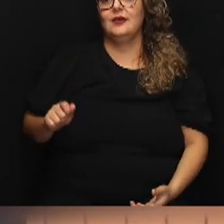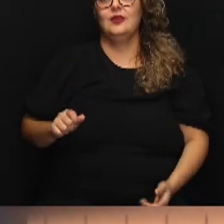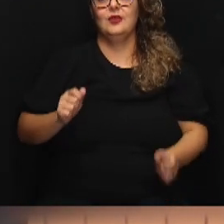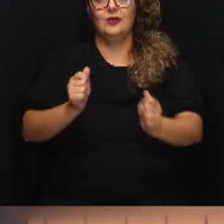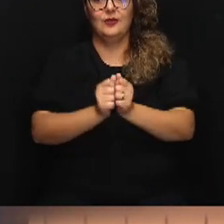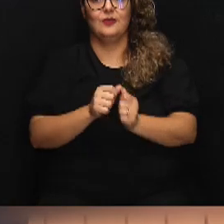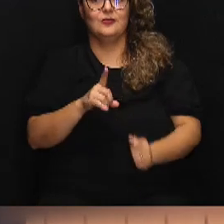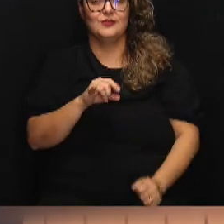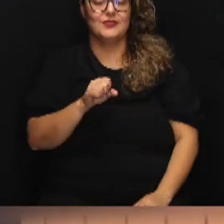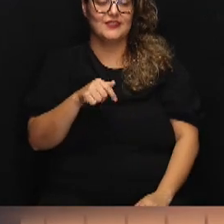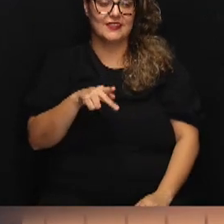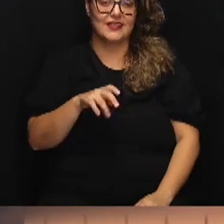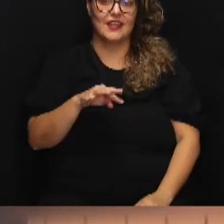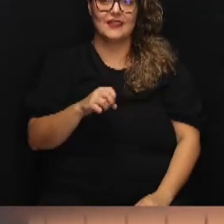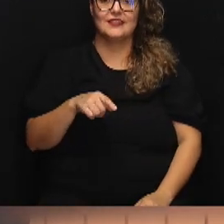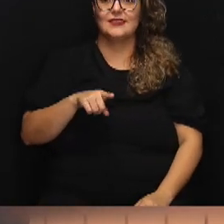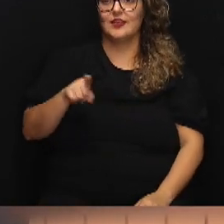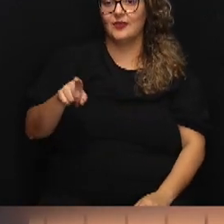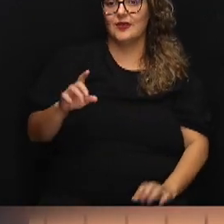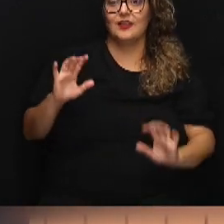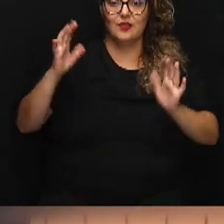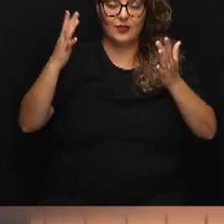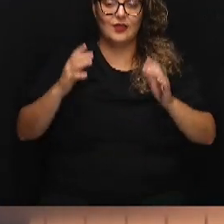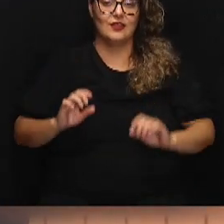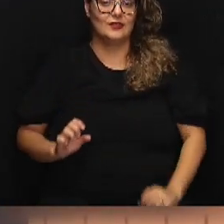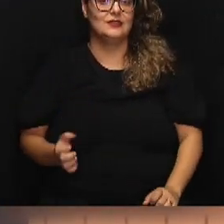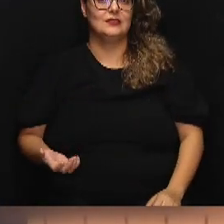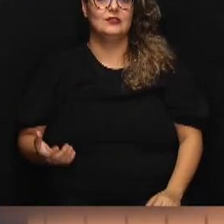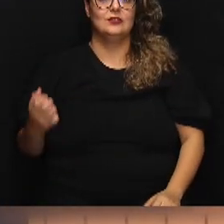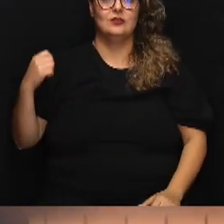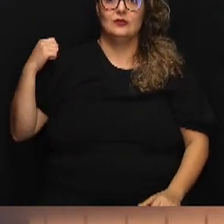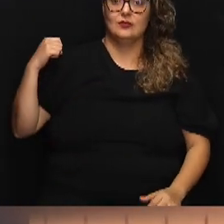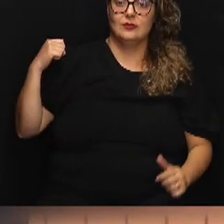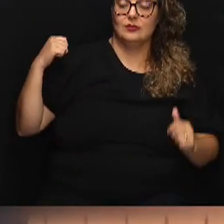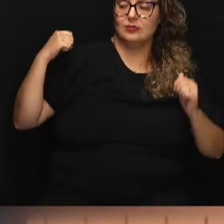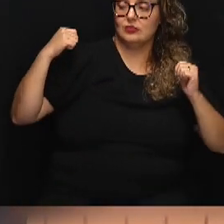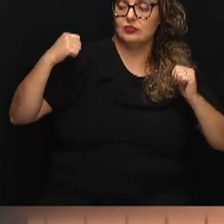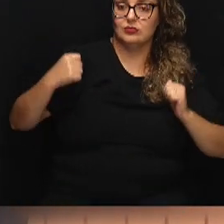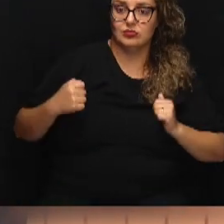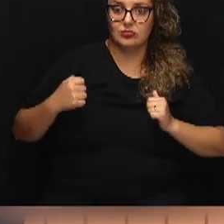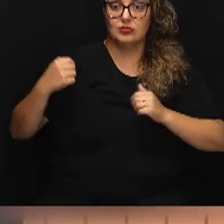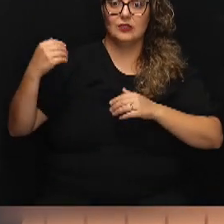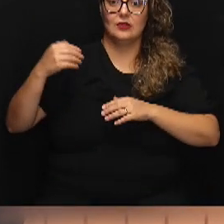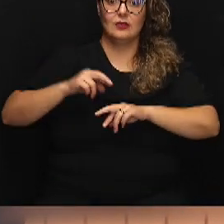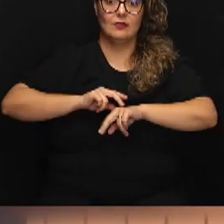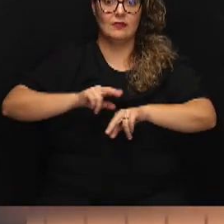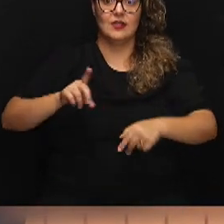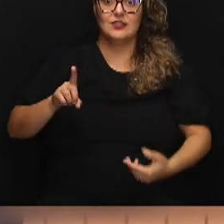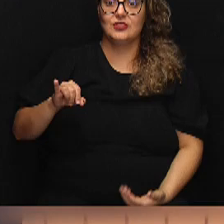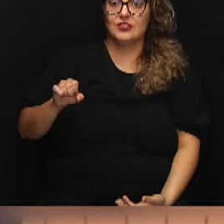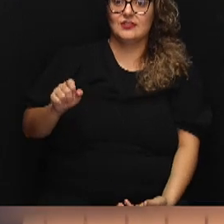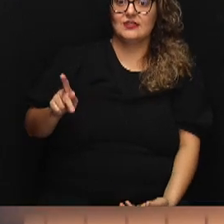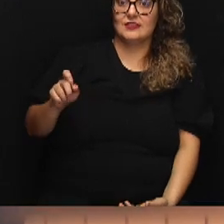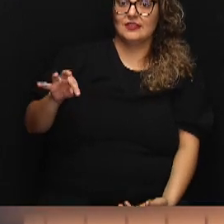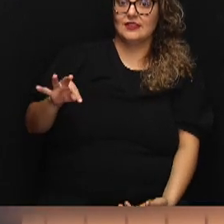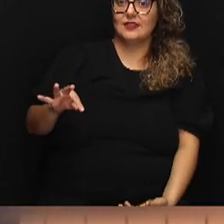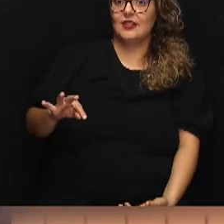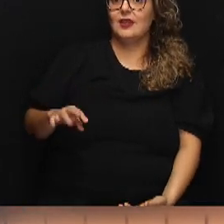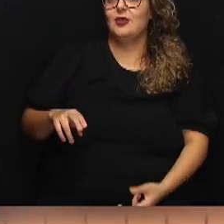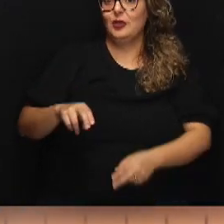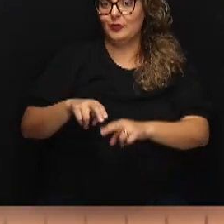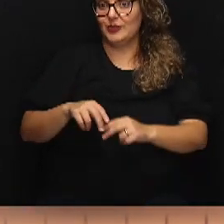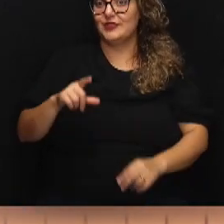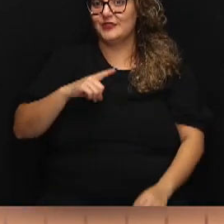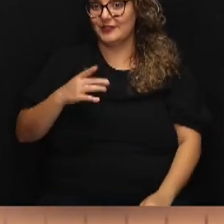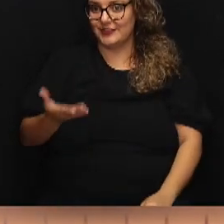até as baladas, eventos, com uma bolsa nas costas cheia de disquete. Acho que é por isso que eu tenho a hérnia de disco,